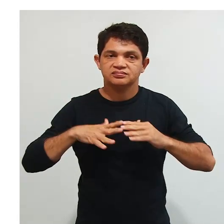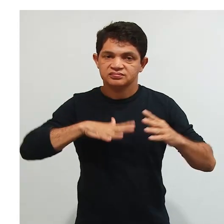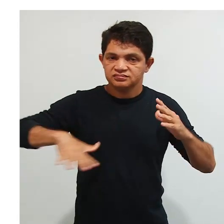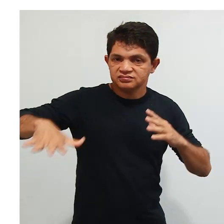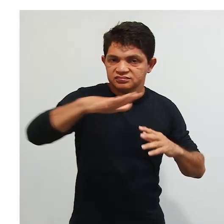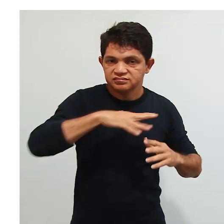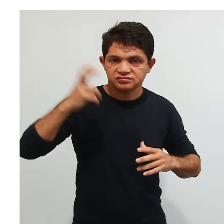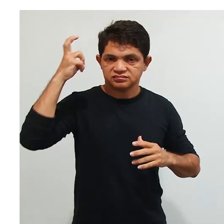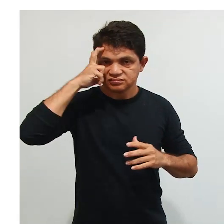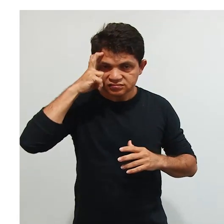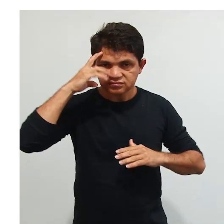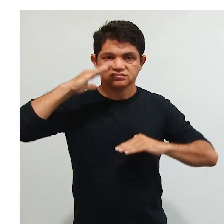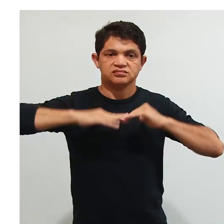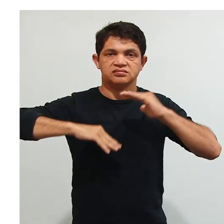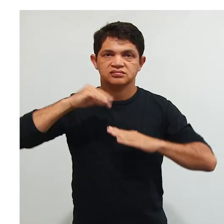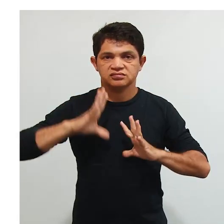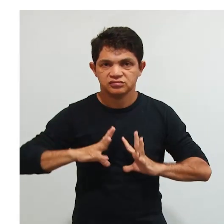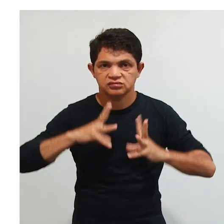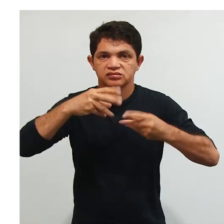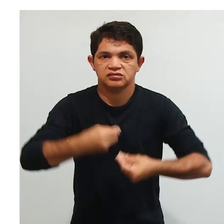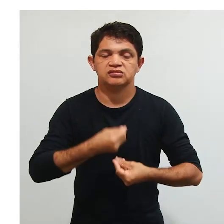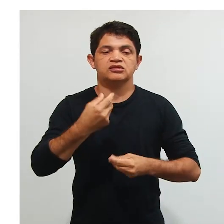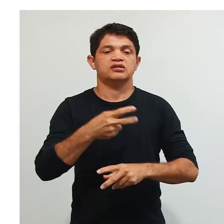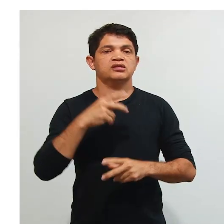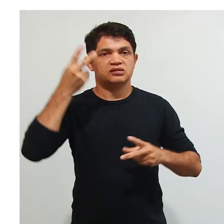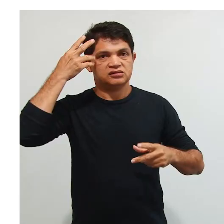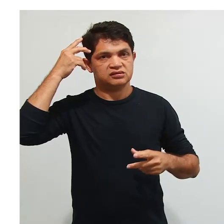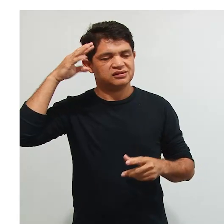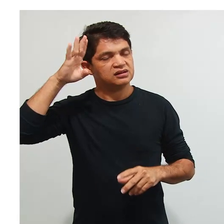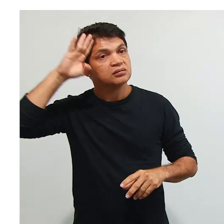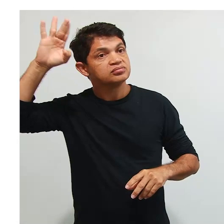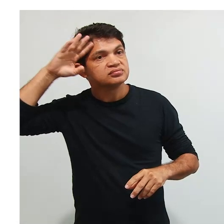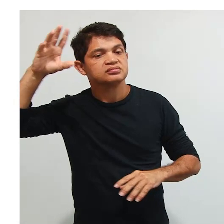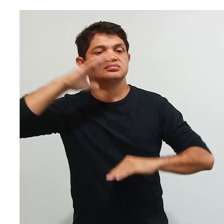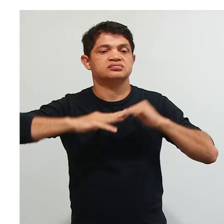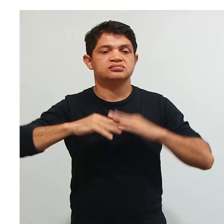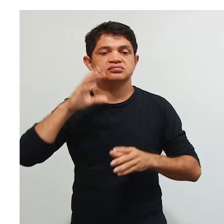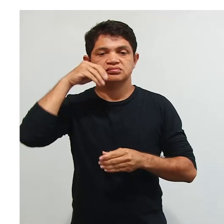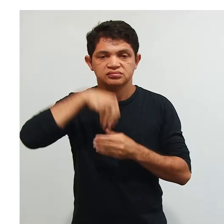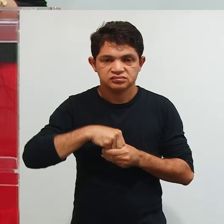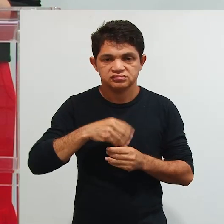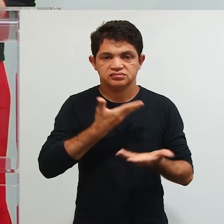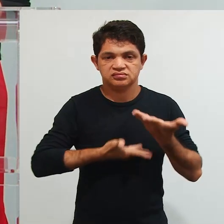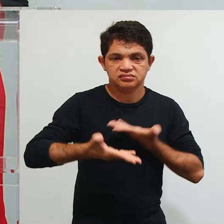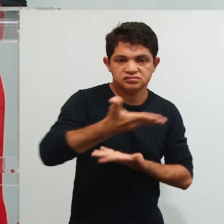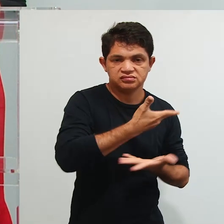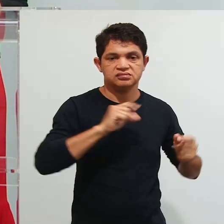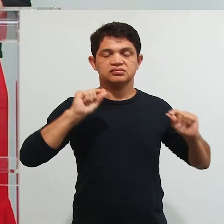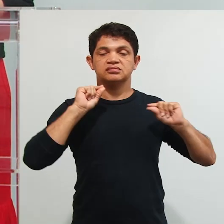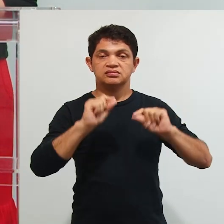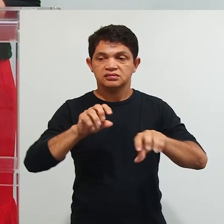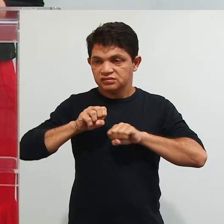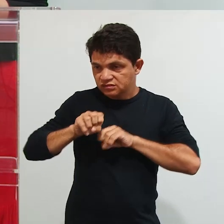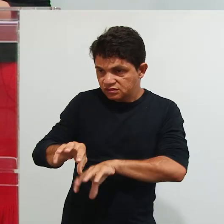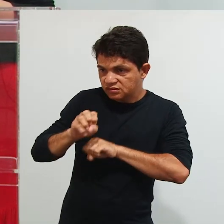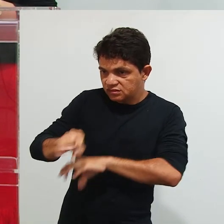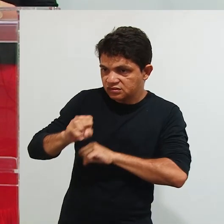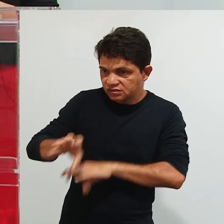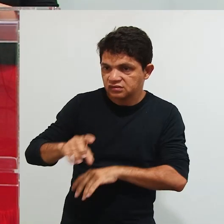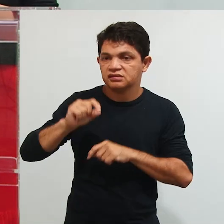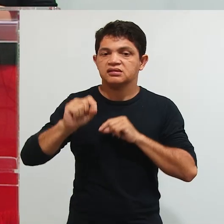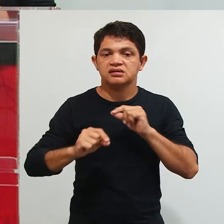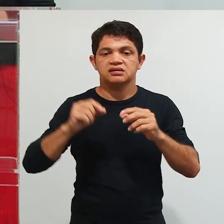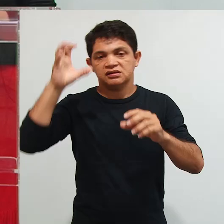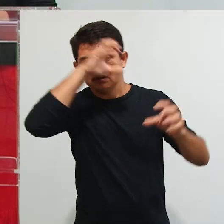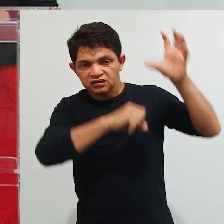sociocultural e ou emocional, ou até mesmo neurológica, né? Trazendo para o campo da educação, né? Então, essa